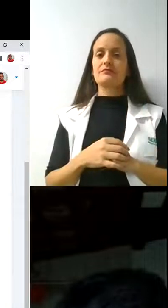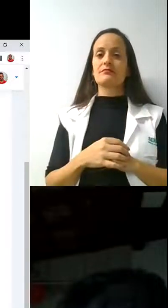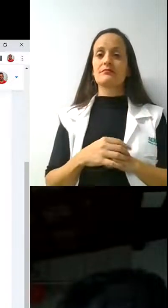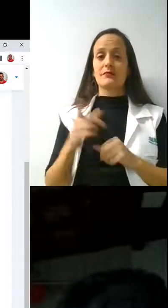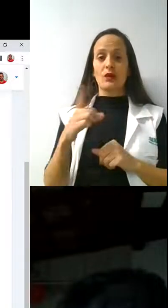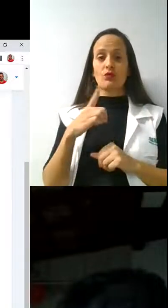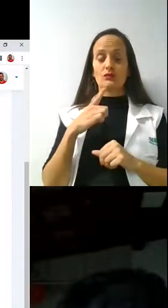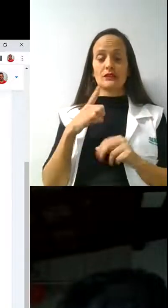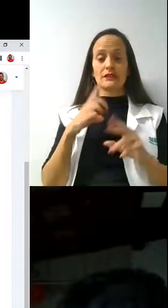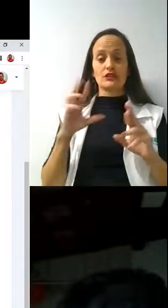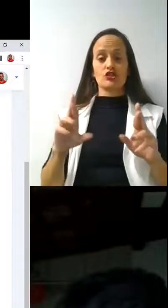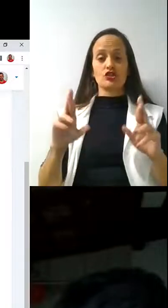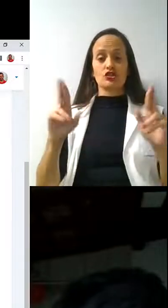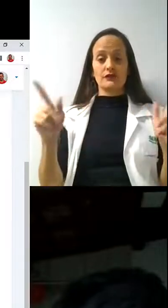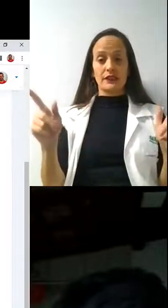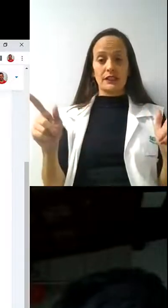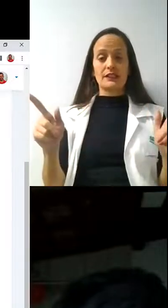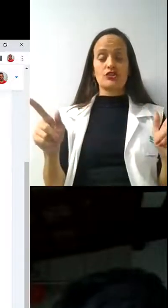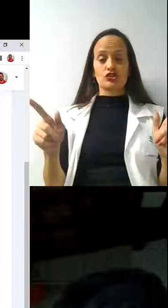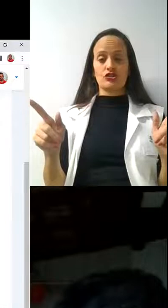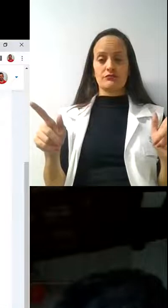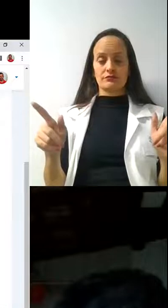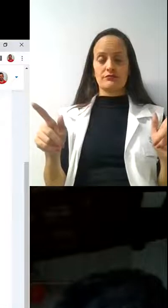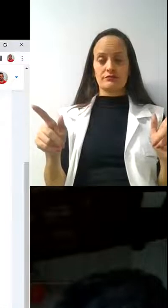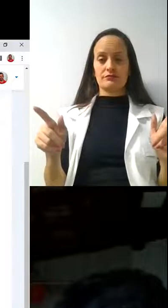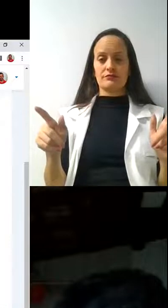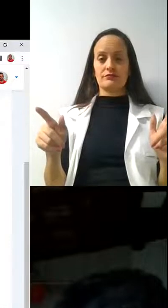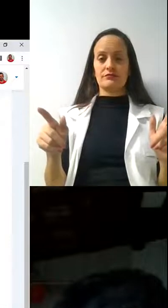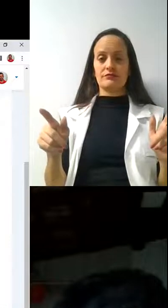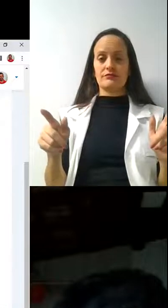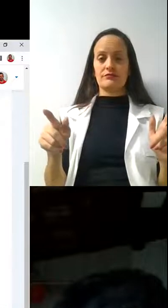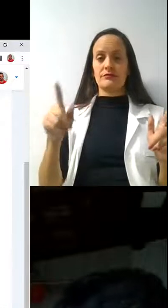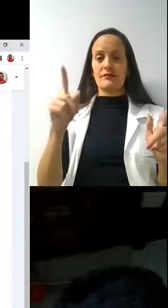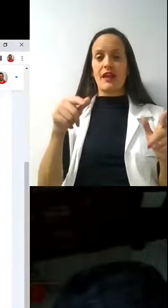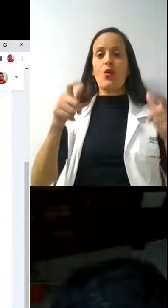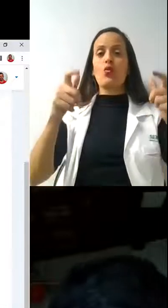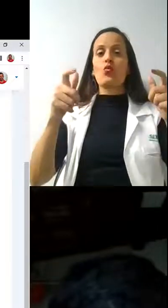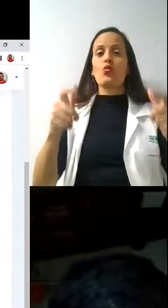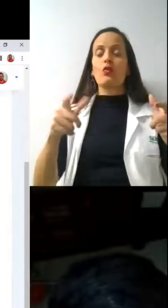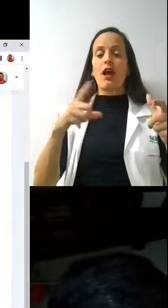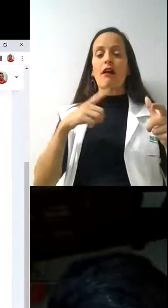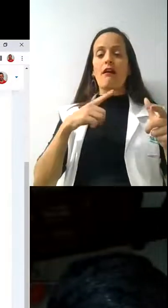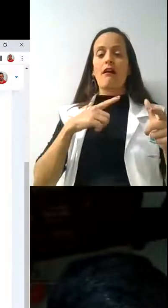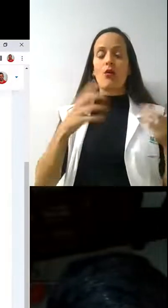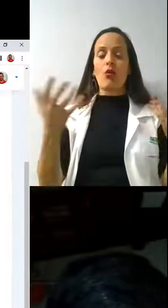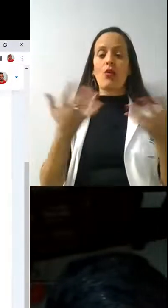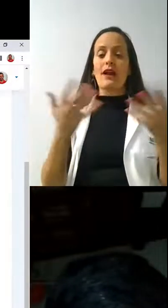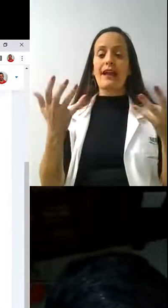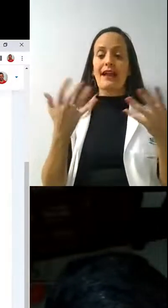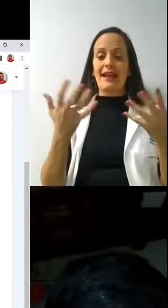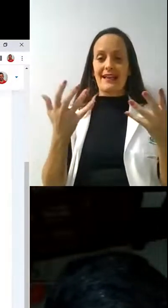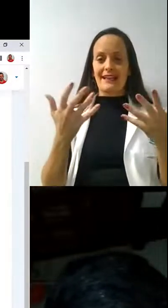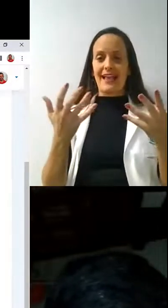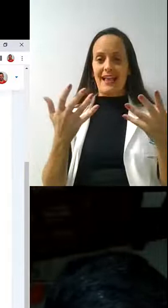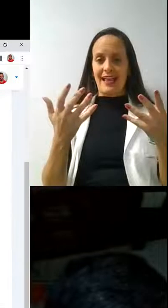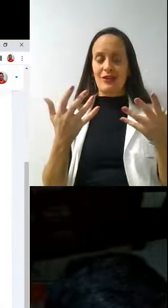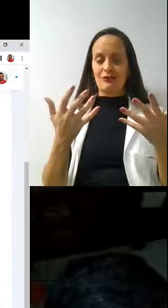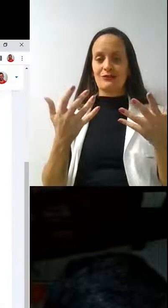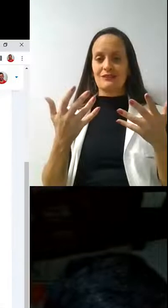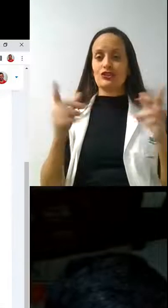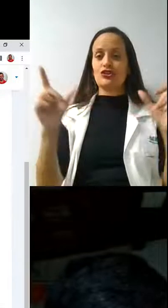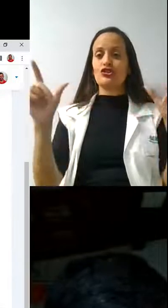da escala de ampliação é justamente o local aqui onde eu tenho o quê? O fator, seja ele de